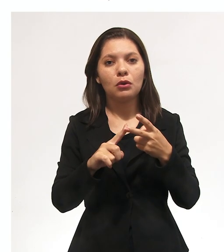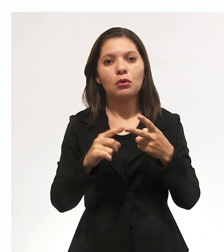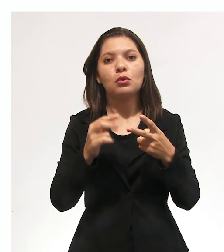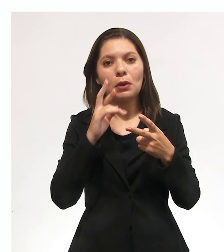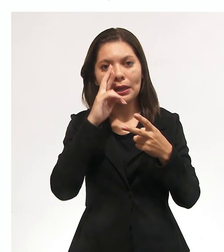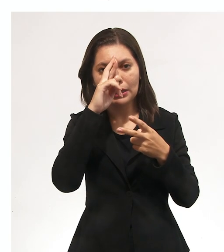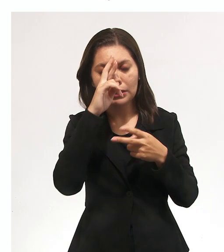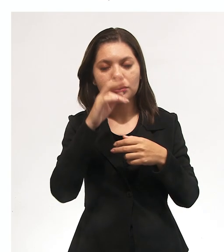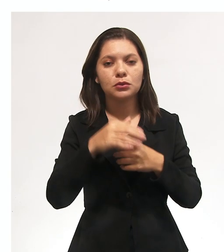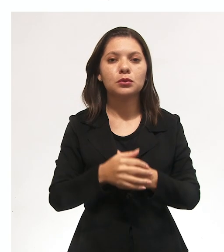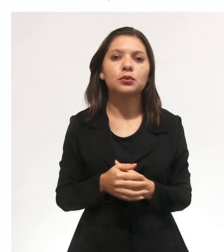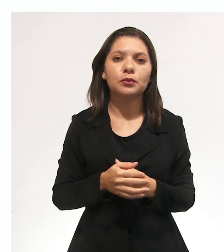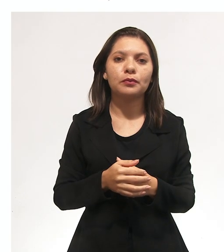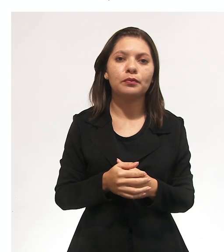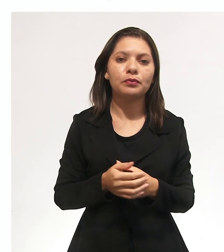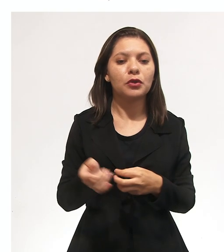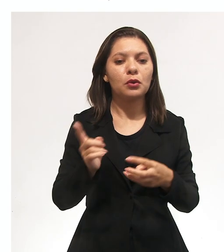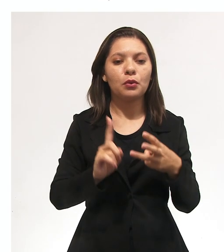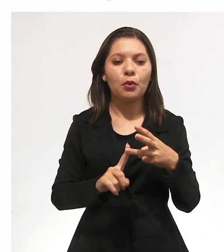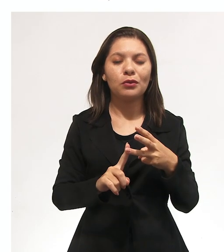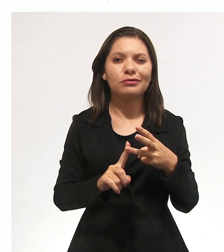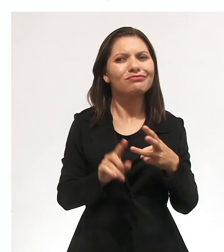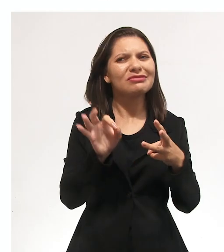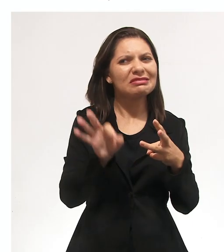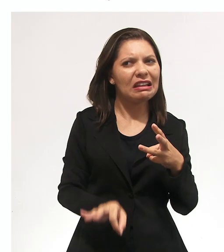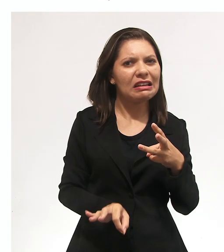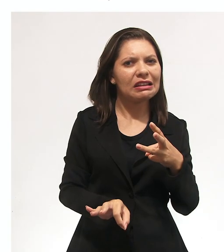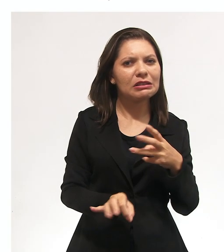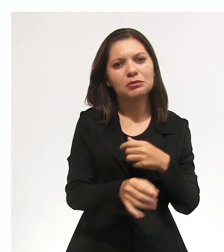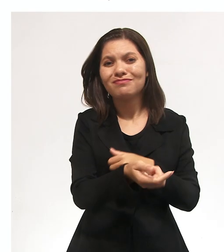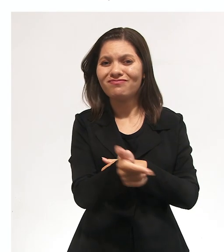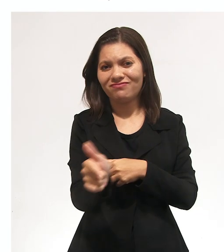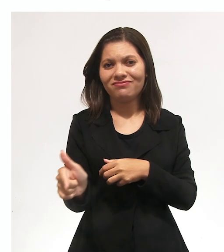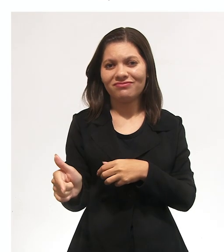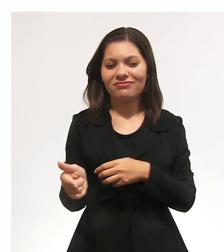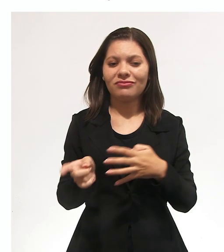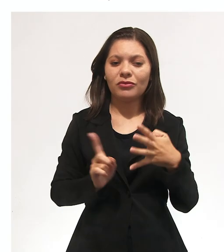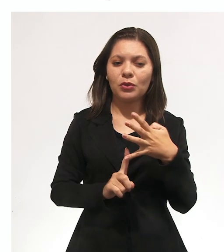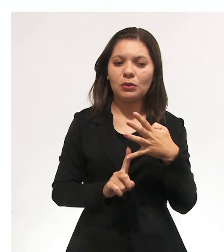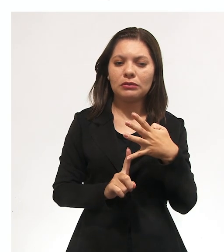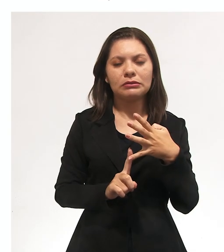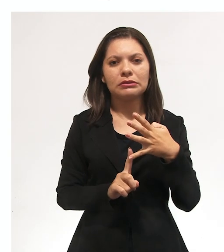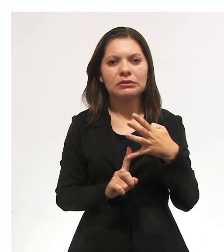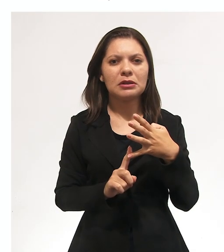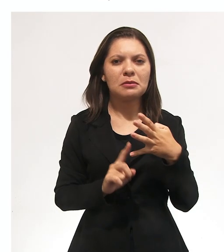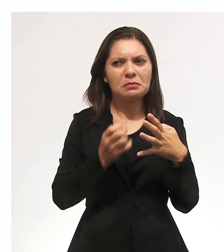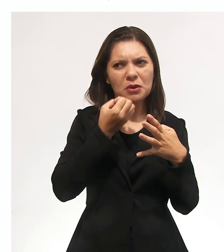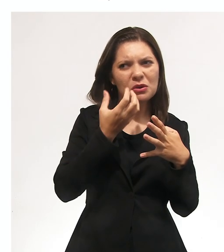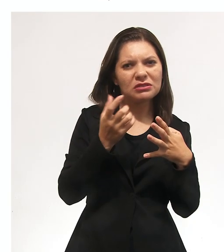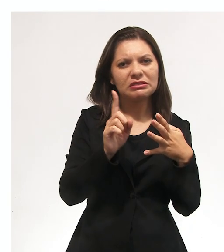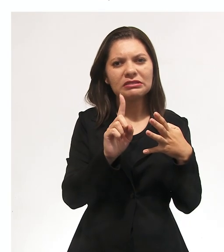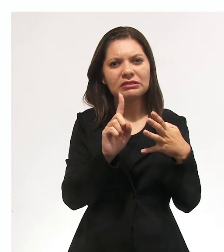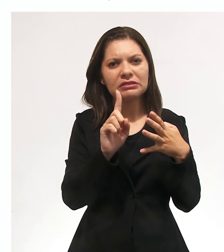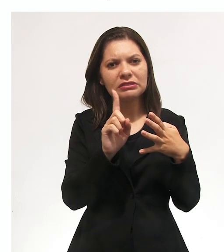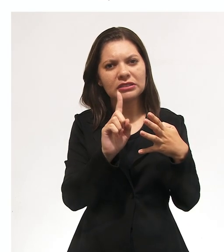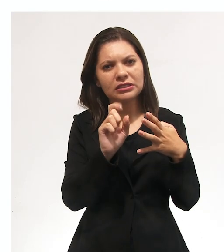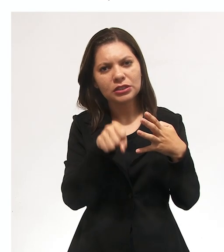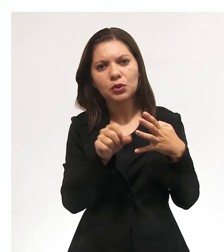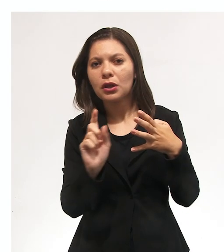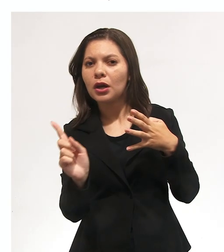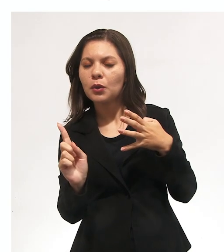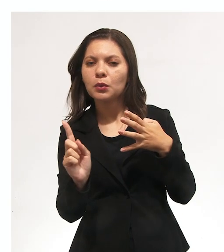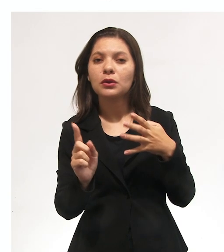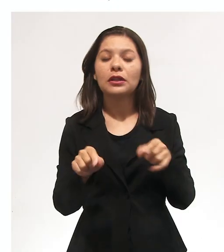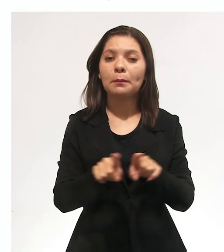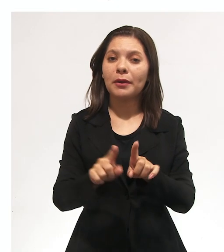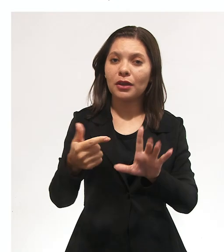a incerteza, a utilidade e, principalmente,